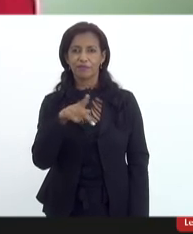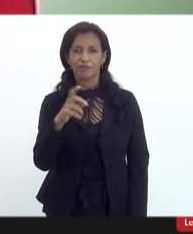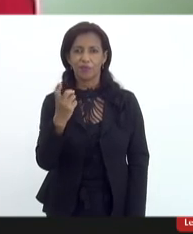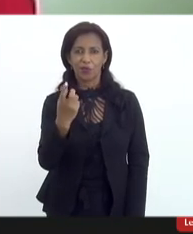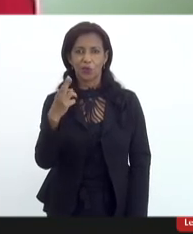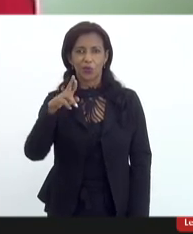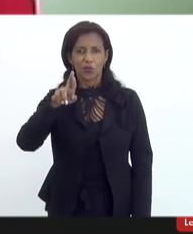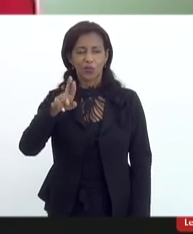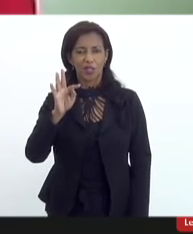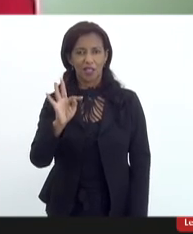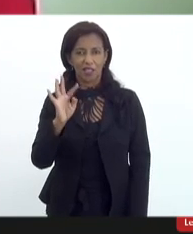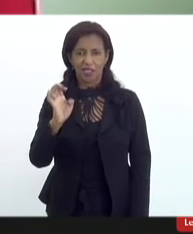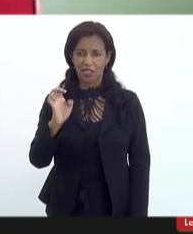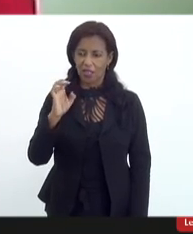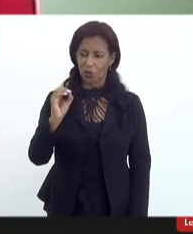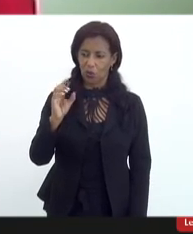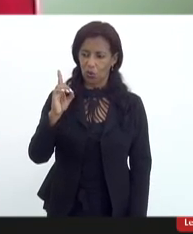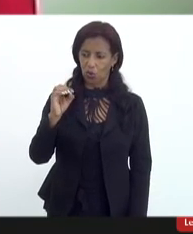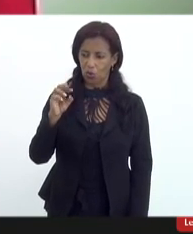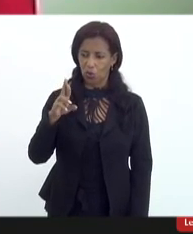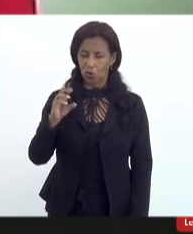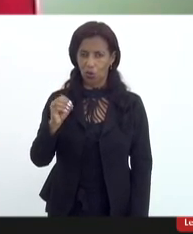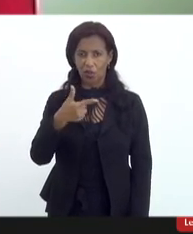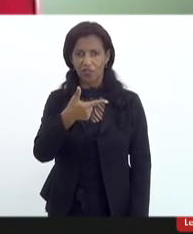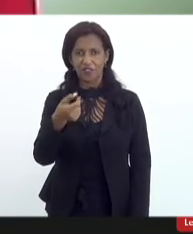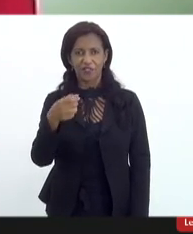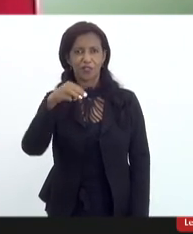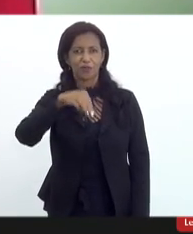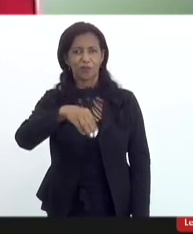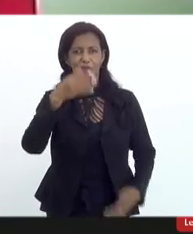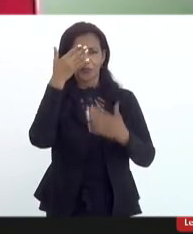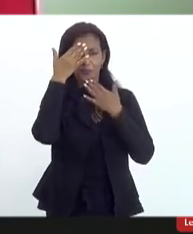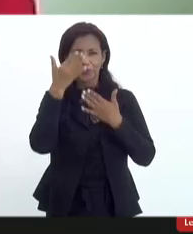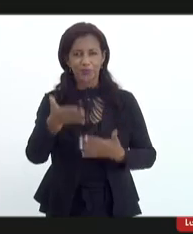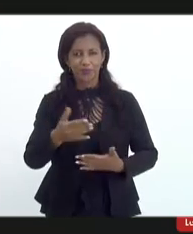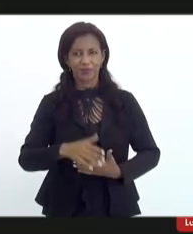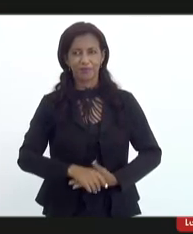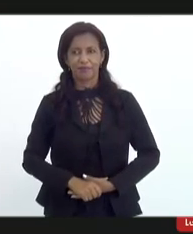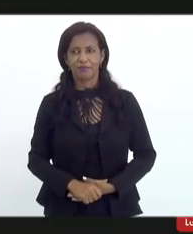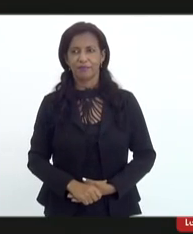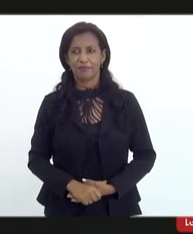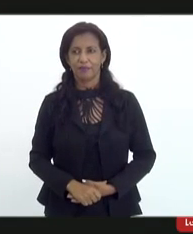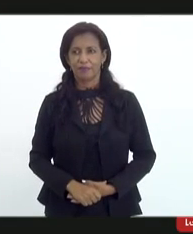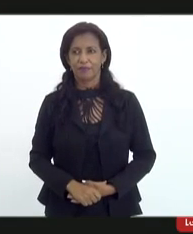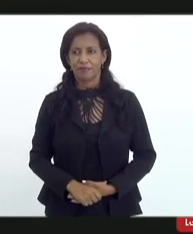doutora Helena Teodoro, para suas considerações em 20 minutos. Obrigada mais uma vez.